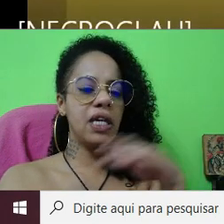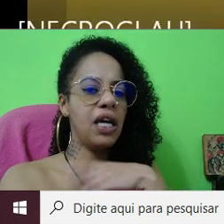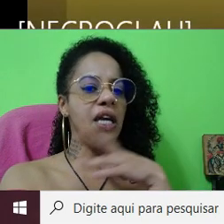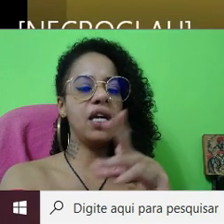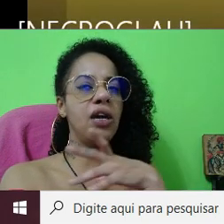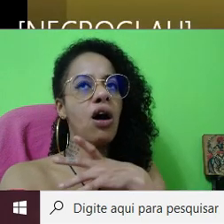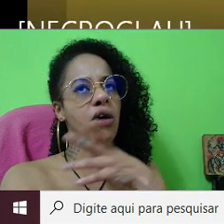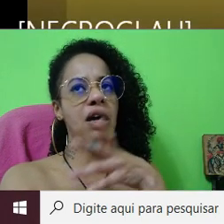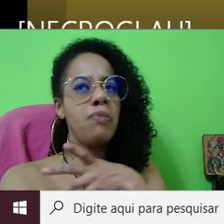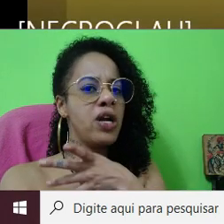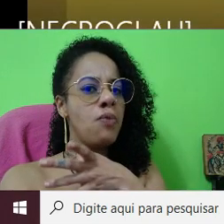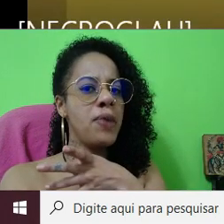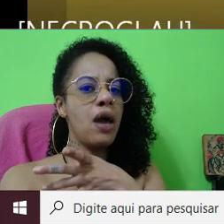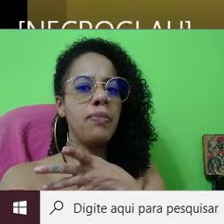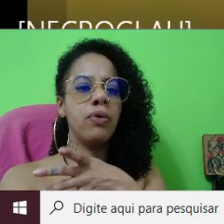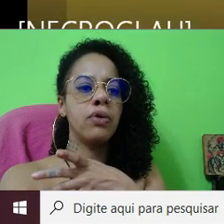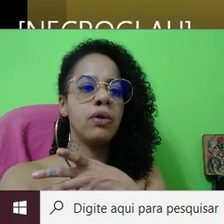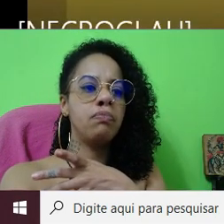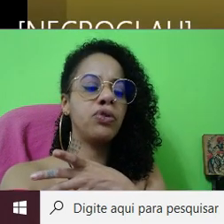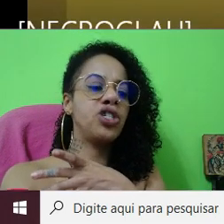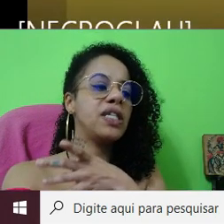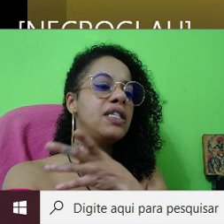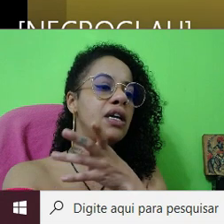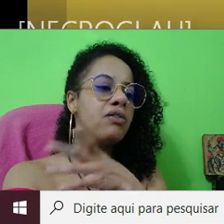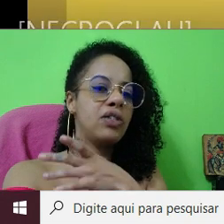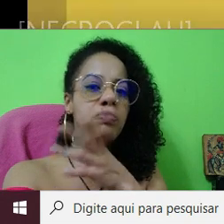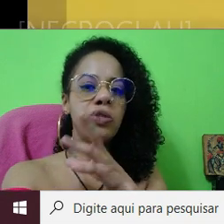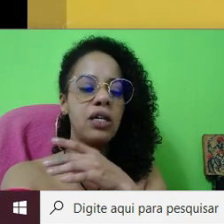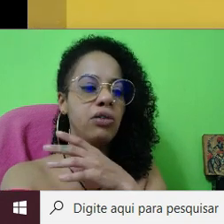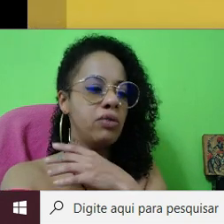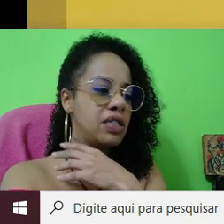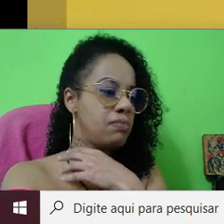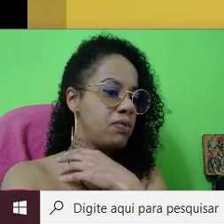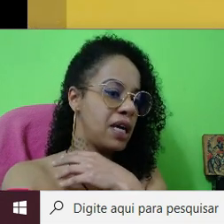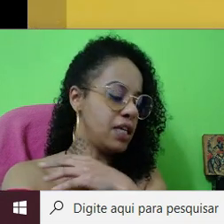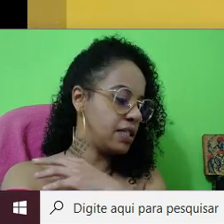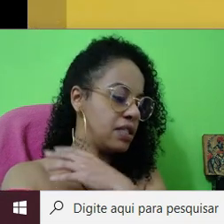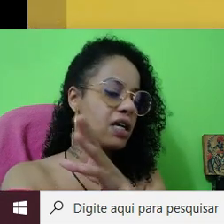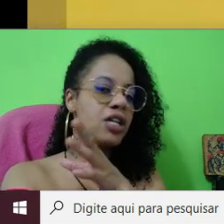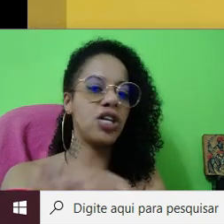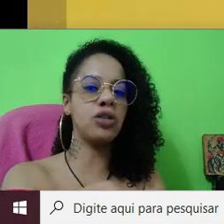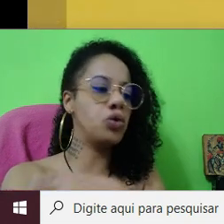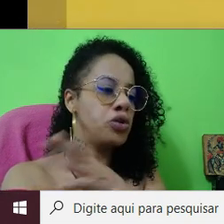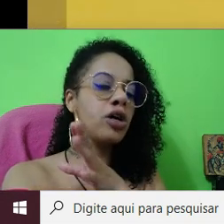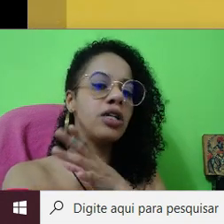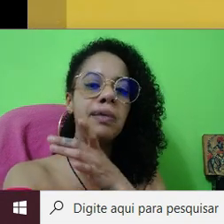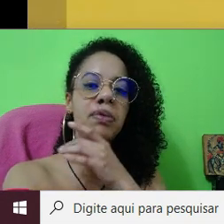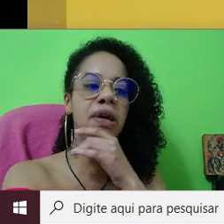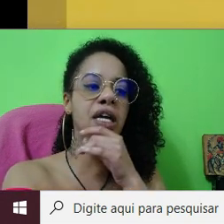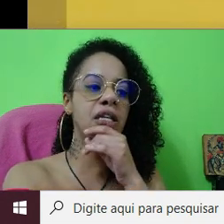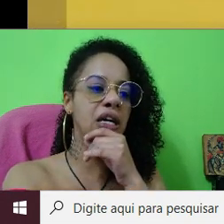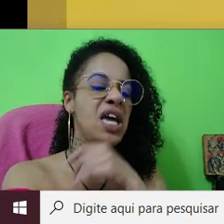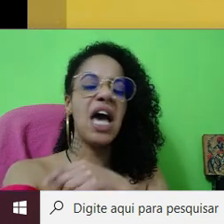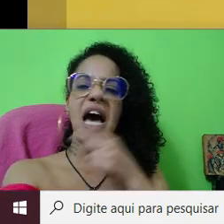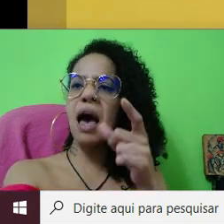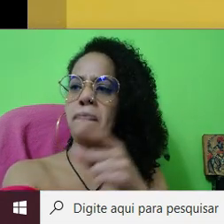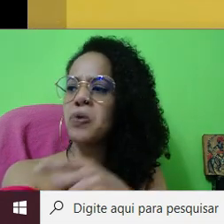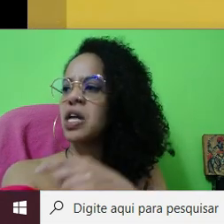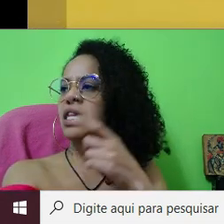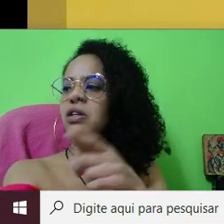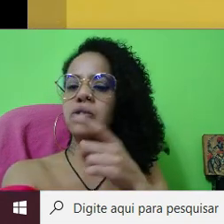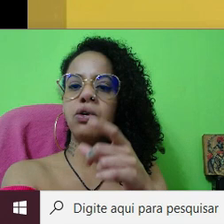sim e ó na moral mesmo podia ser eu sempre uso aqui um exemplo mais escrachado ruim Costa Pimenta